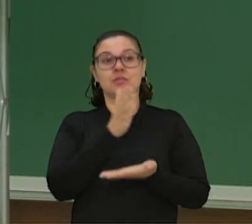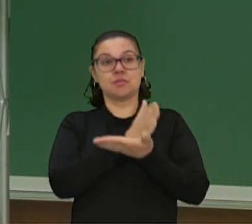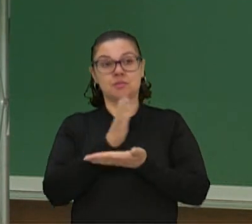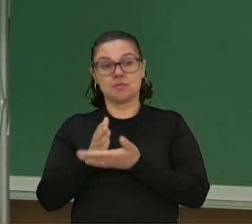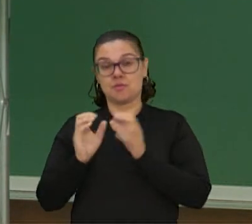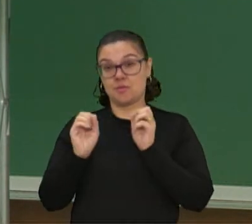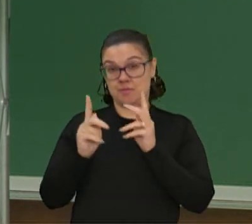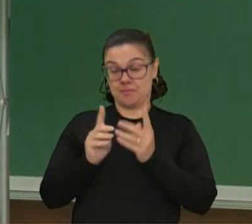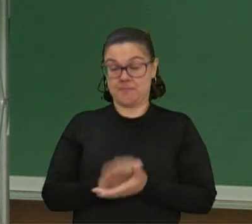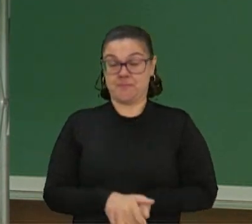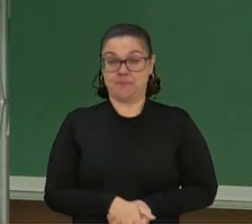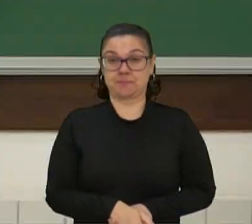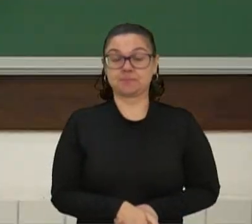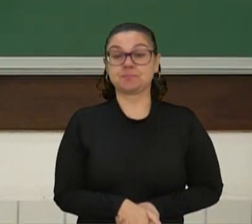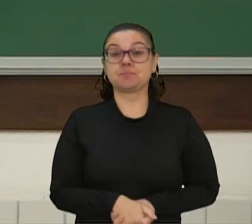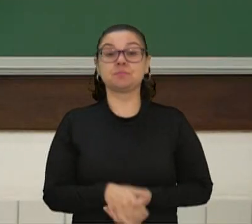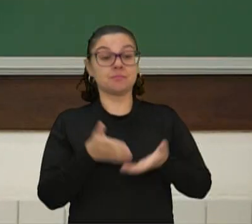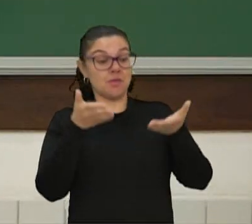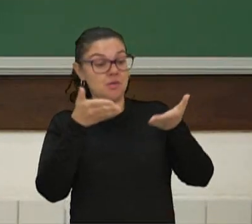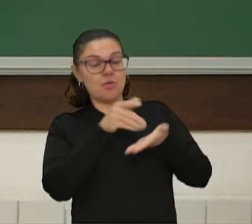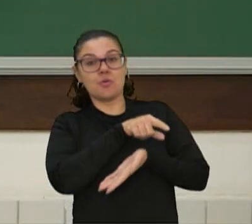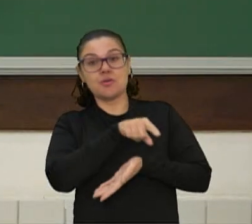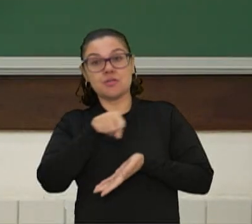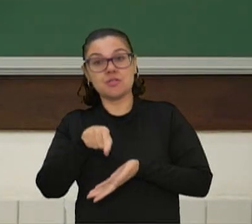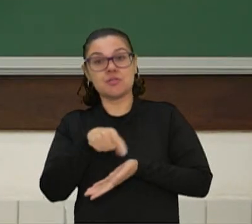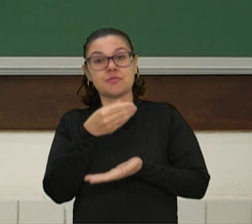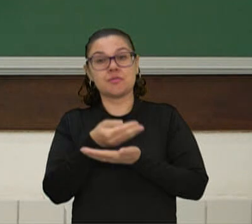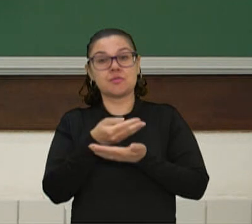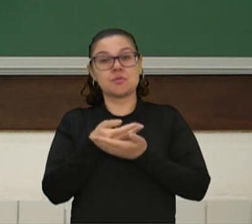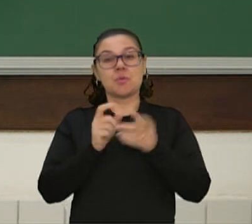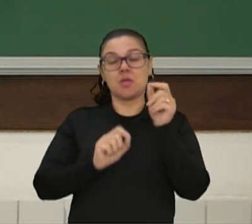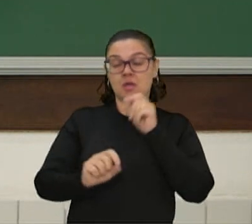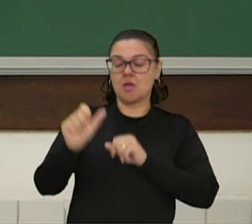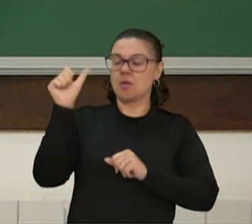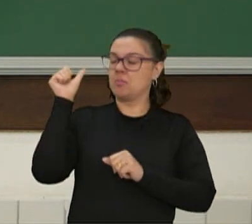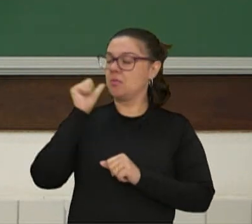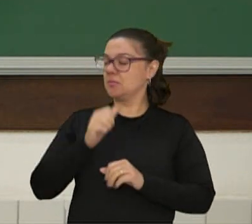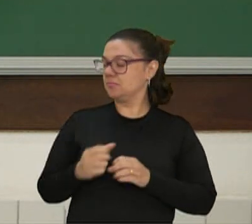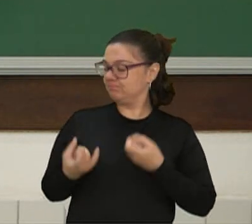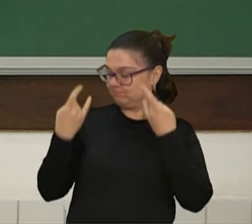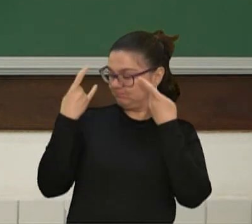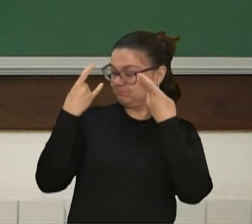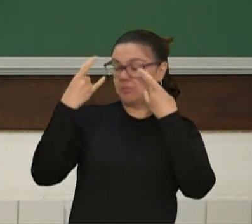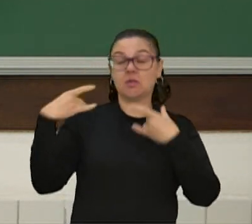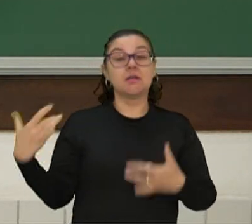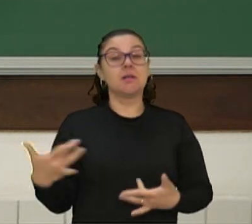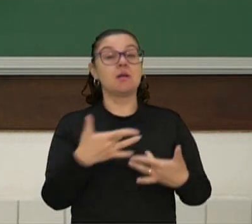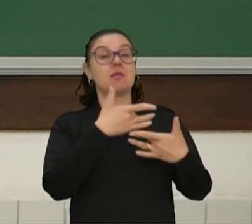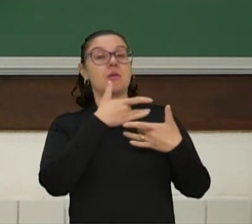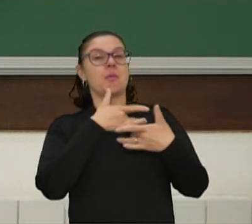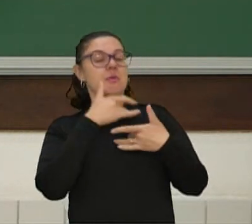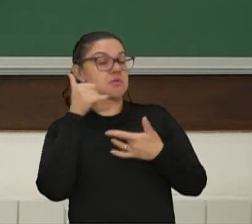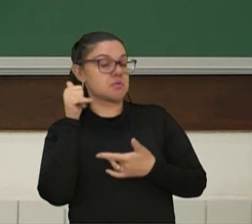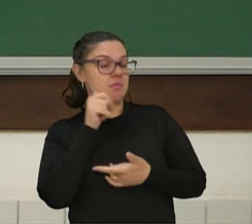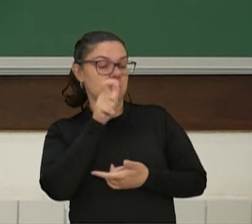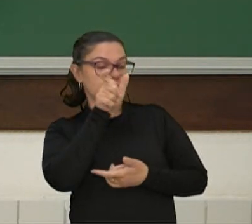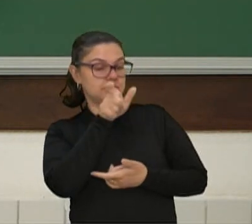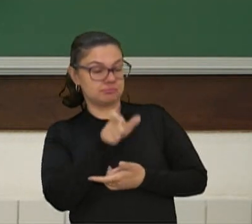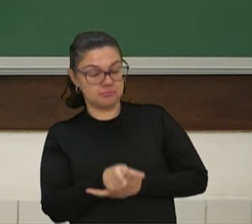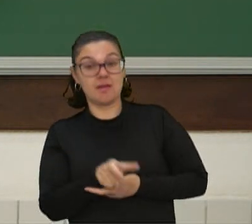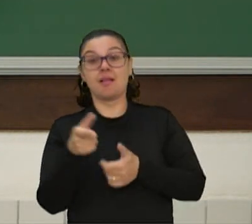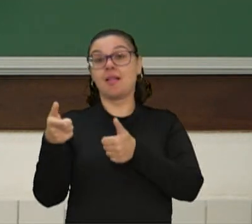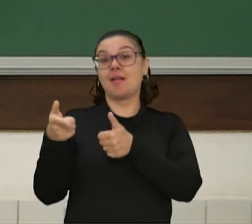dia, ok? Hoje, pessoal, vamos falar sobre uma mulher incrível, eu sou apaixonado por essa figura. E notem que é a